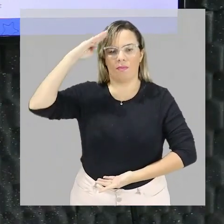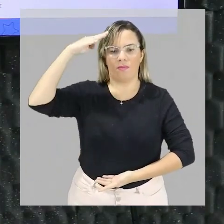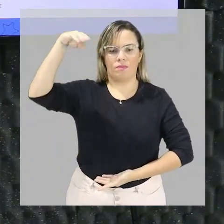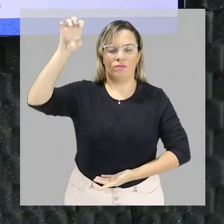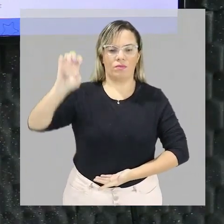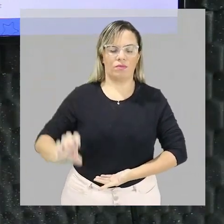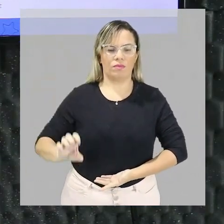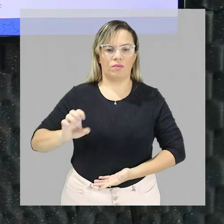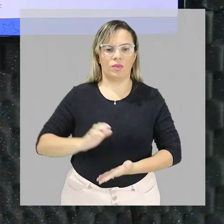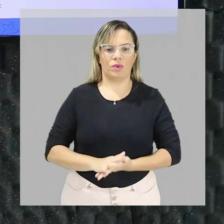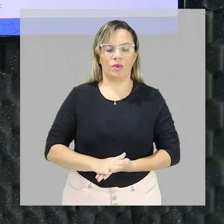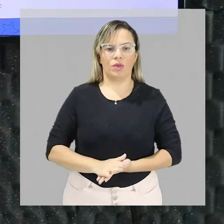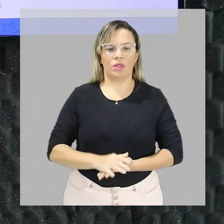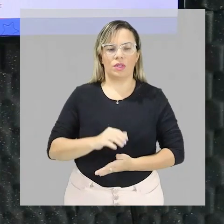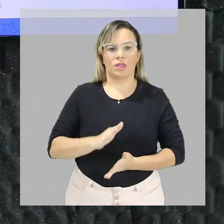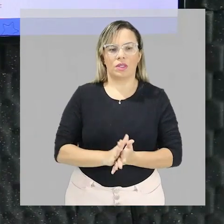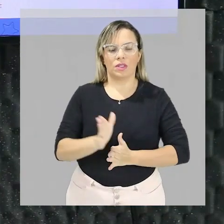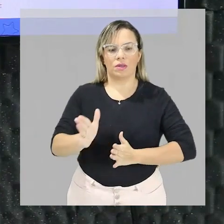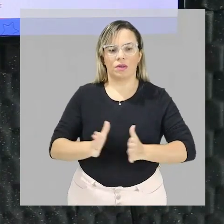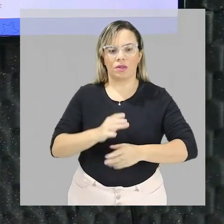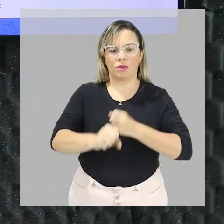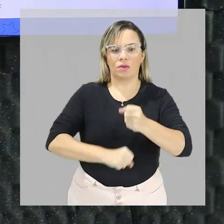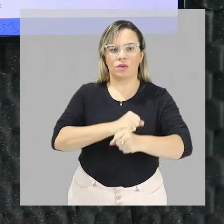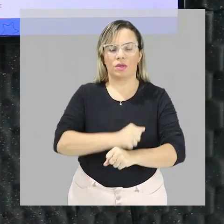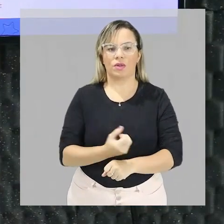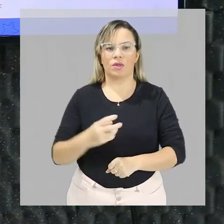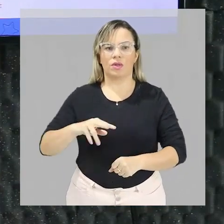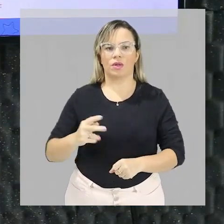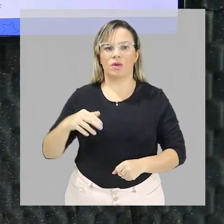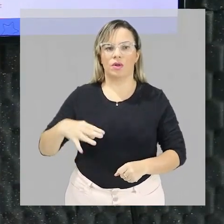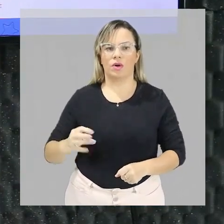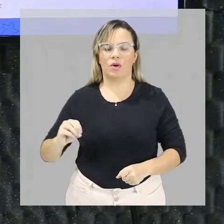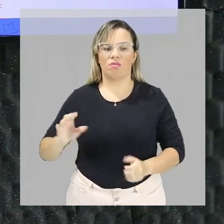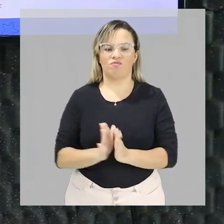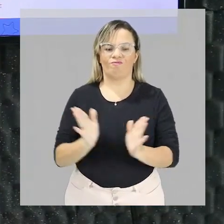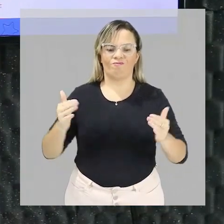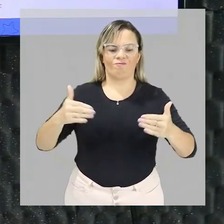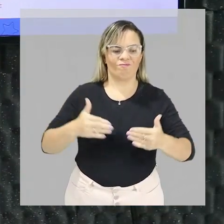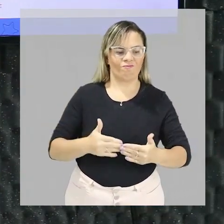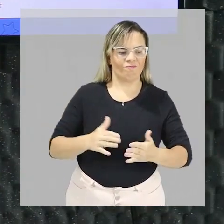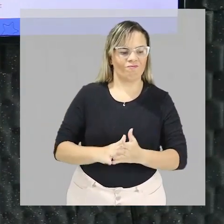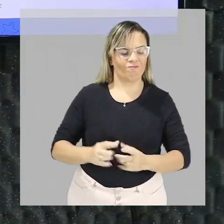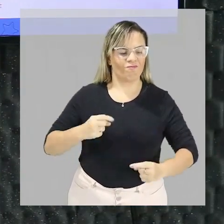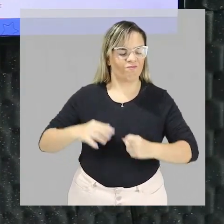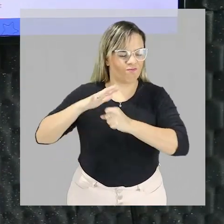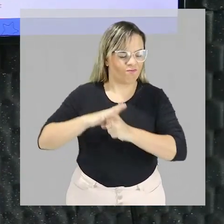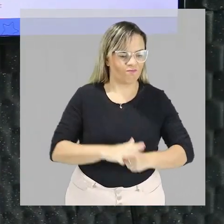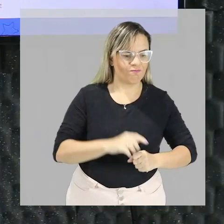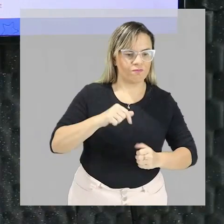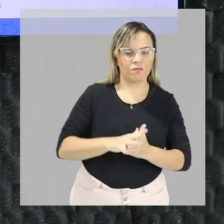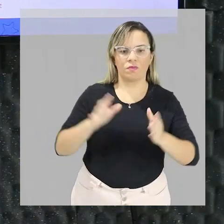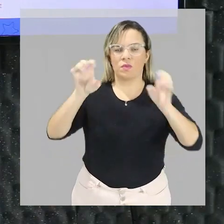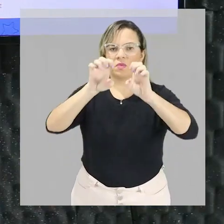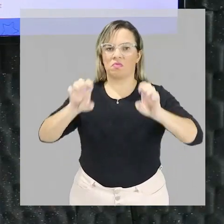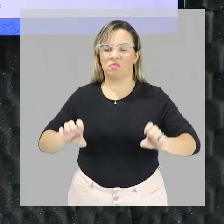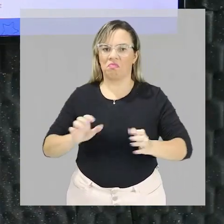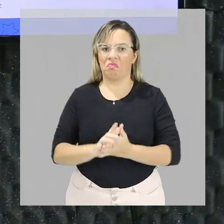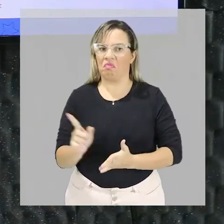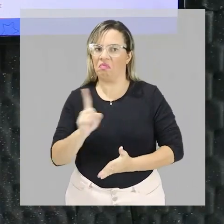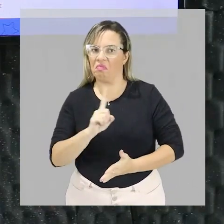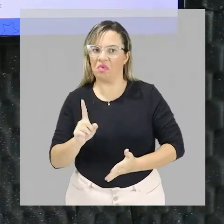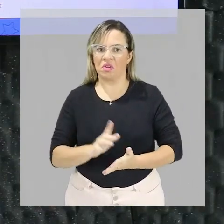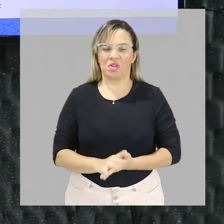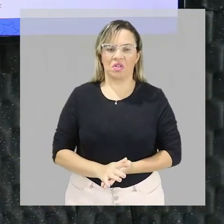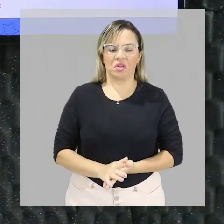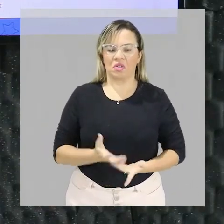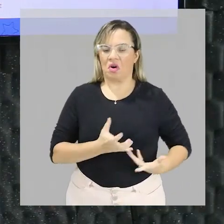consolidação dos anos de chumbo, um momento de maior fechamento político e de uma estrutura antidemocrática que